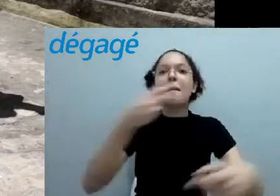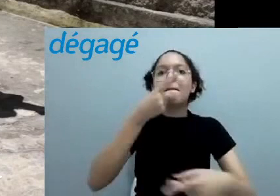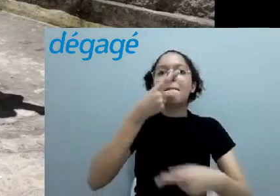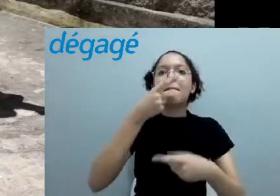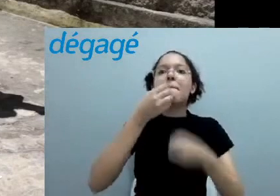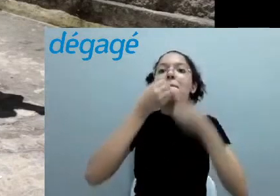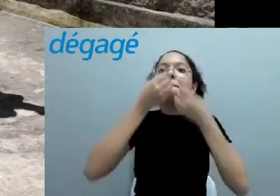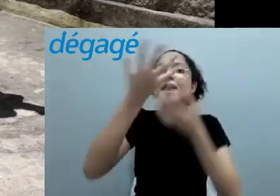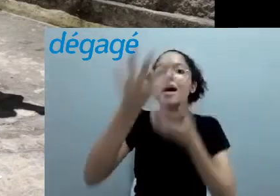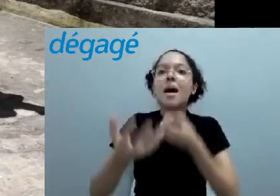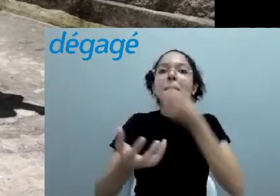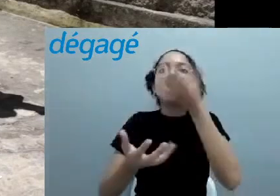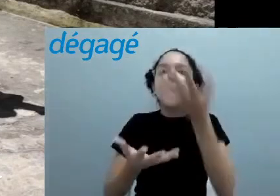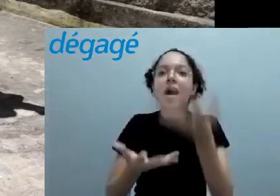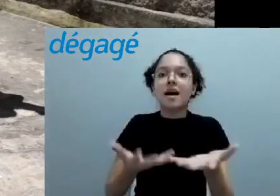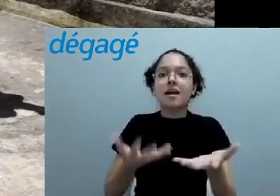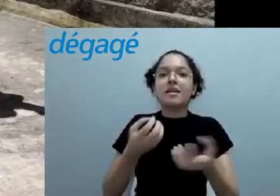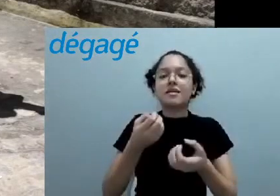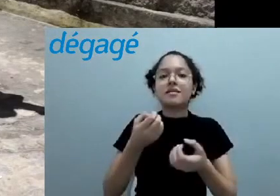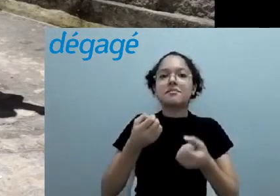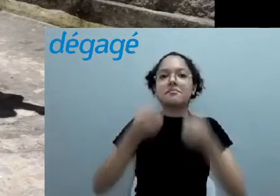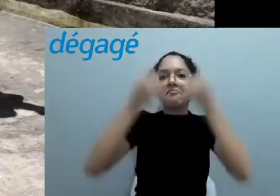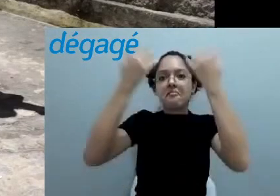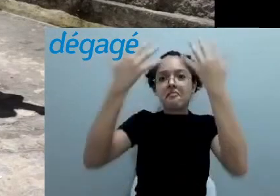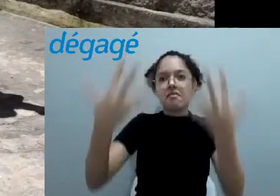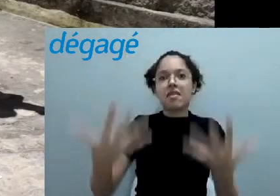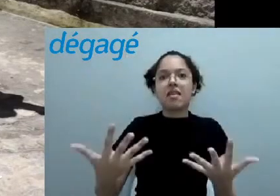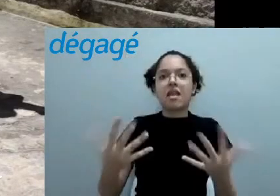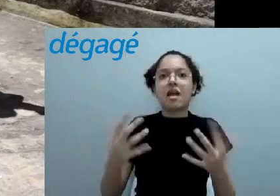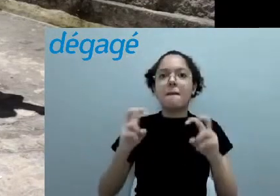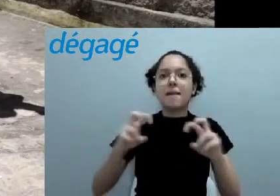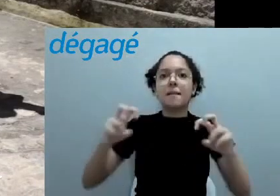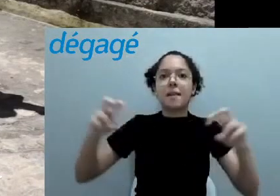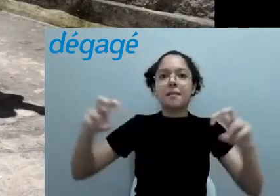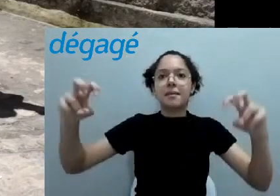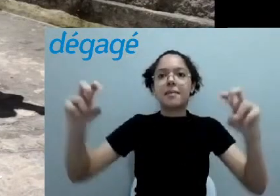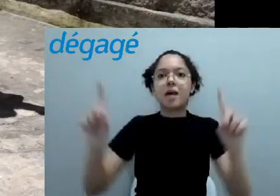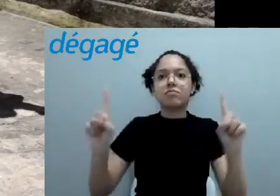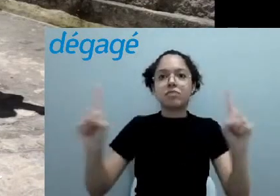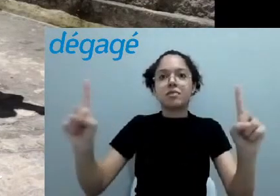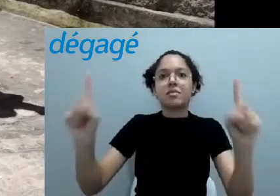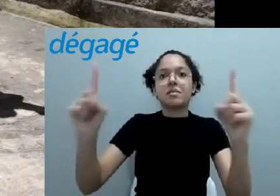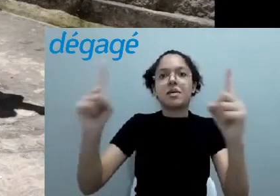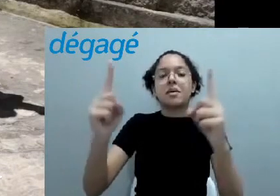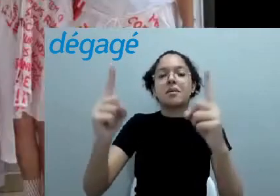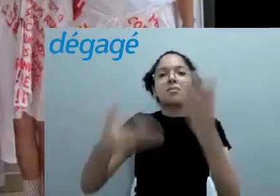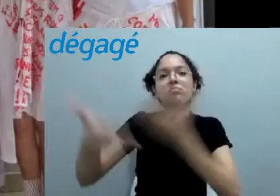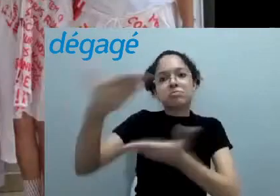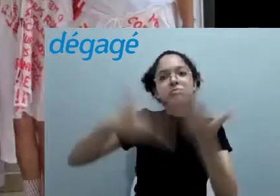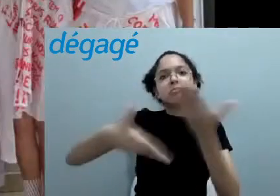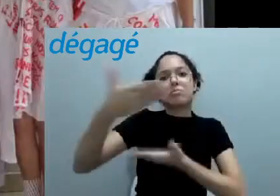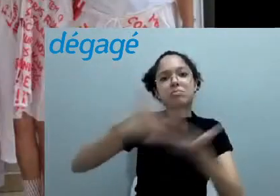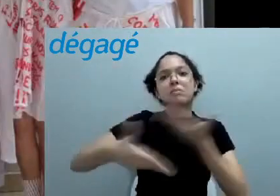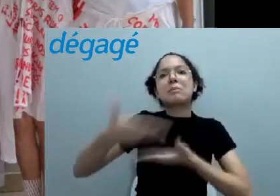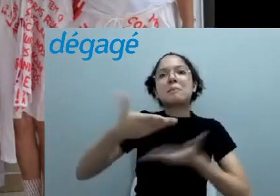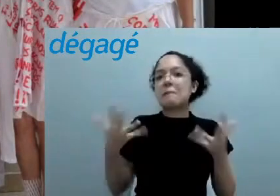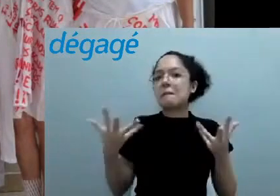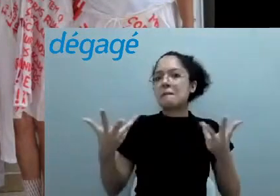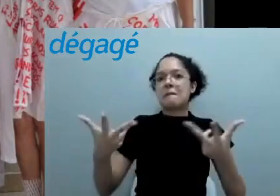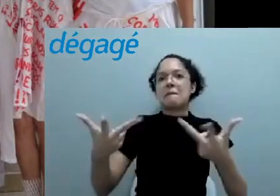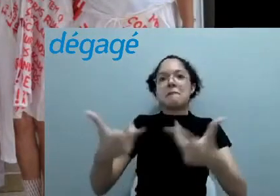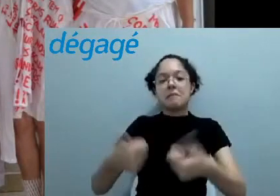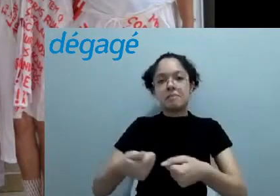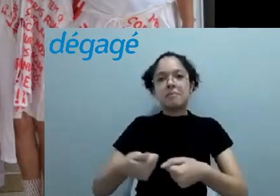mundo assim, ai meu Deus! Aí a outra começava a falar, eu pegava assim. E aí o trabalho foi fluindo, a gente foi trabalhando esse resgate, foi